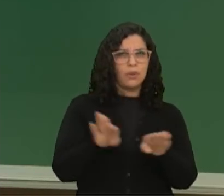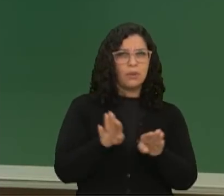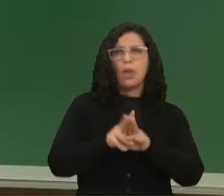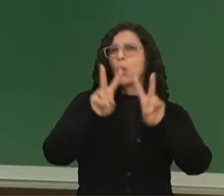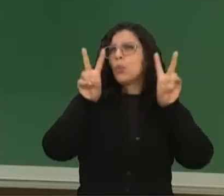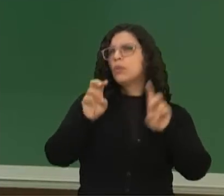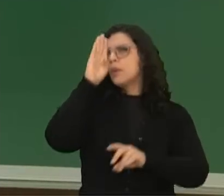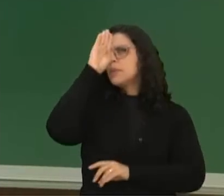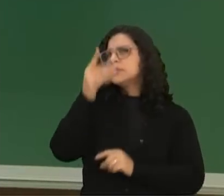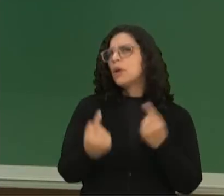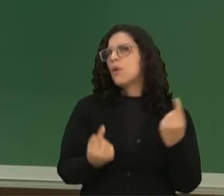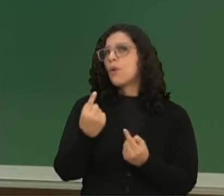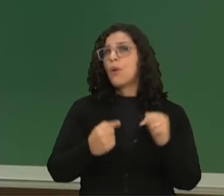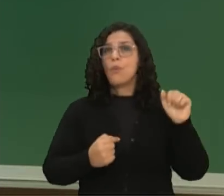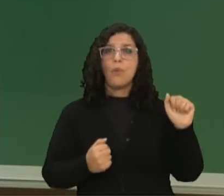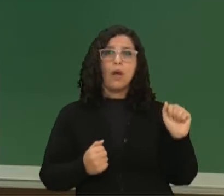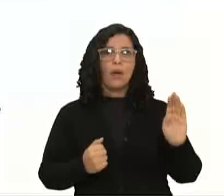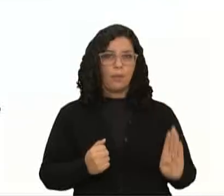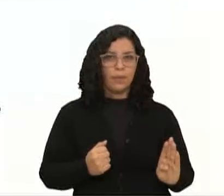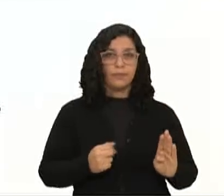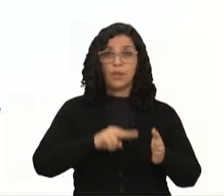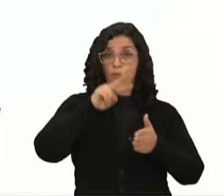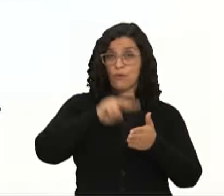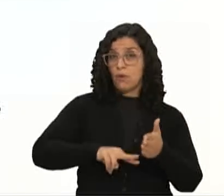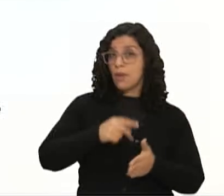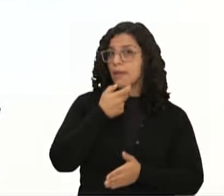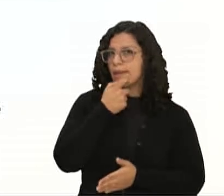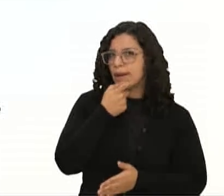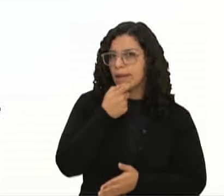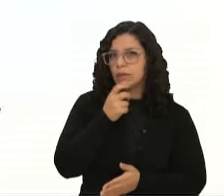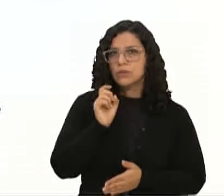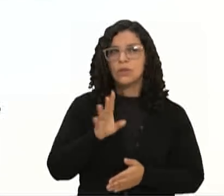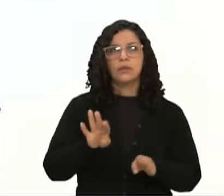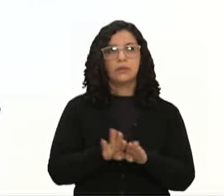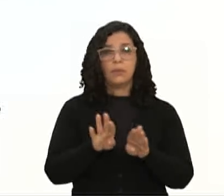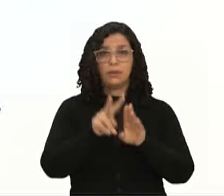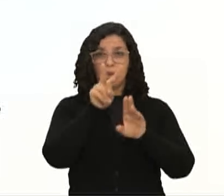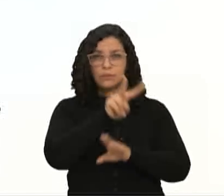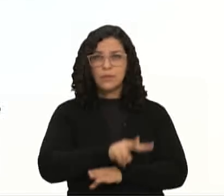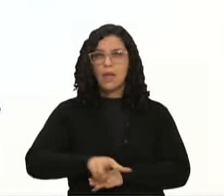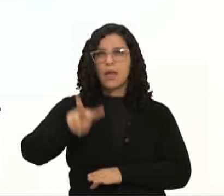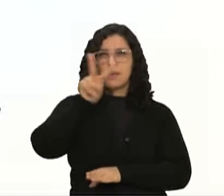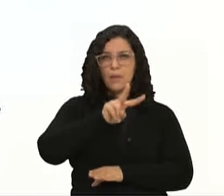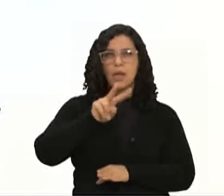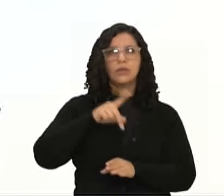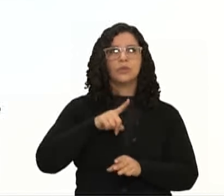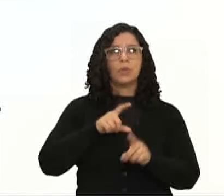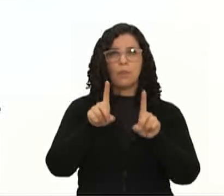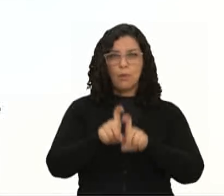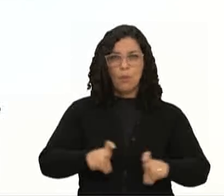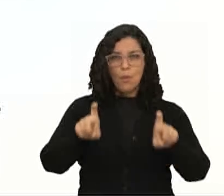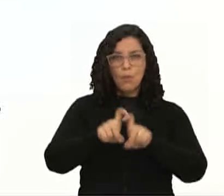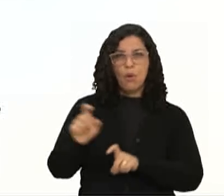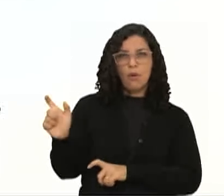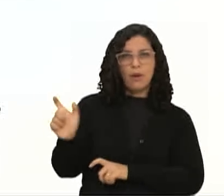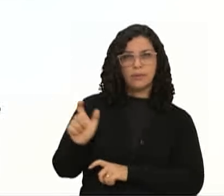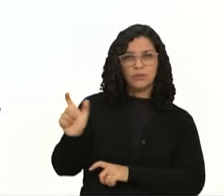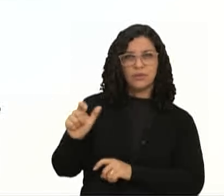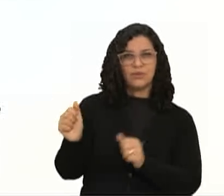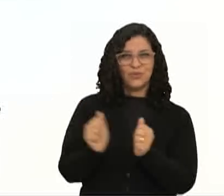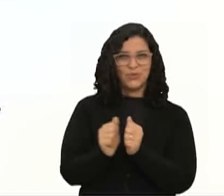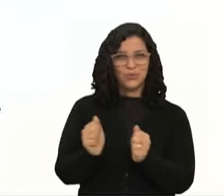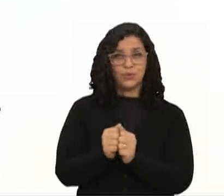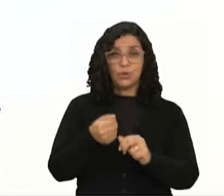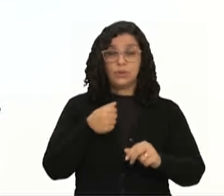tema principal dessa comic strip. Nós temos ali a imagem, o pai está no computador com o cartão de crédito na mão.